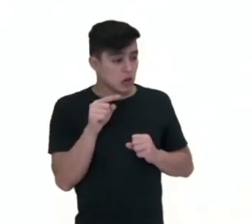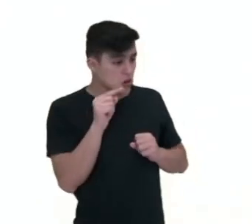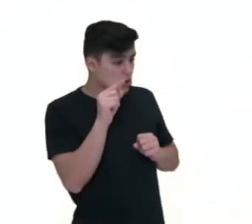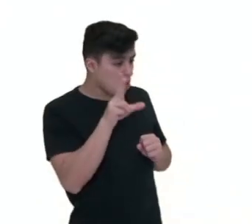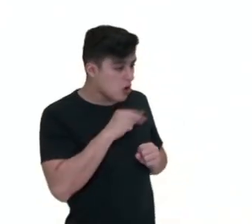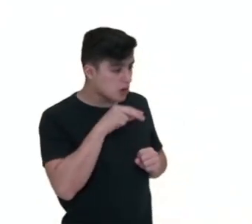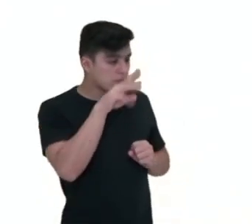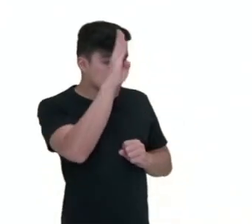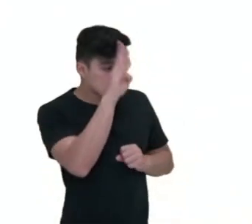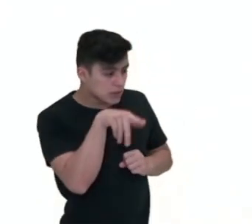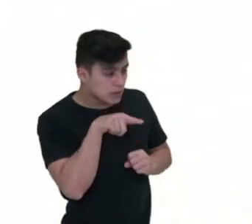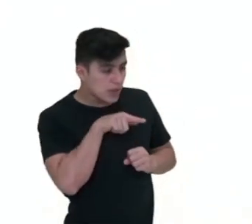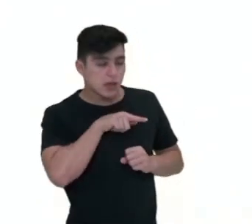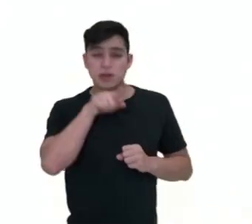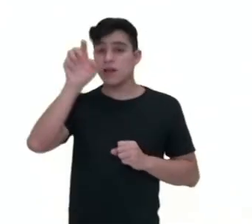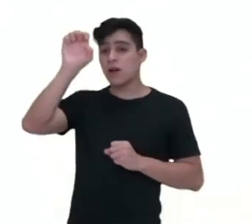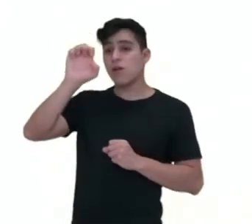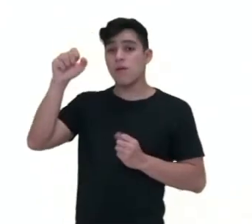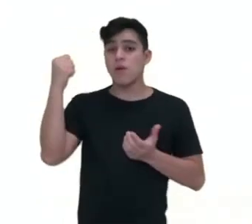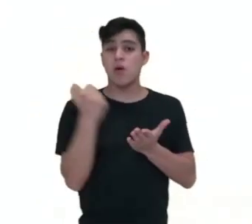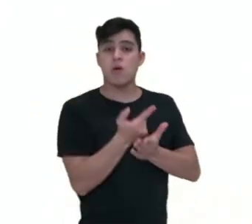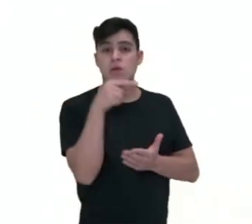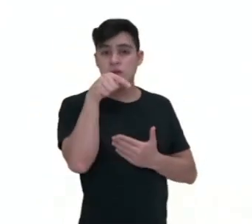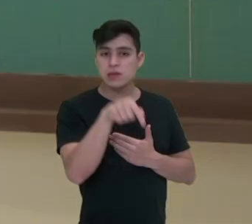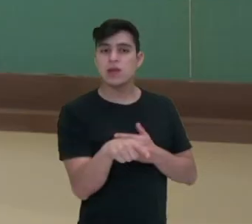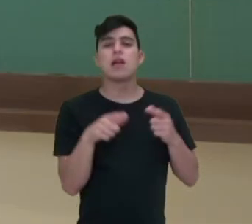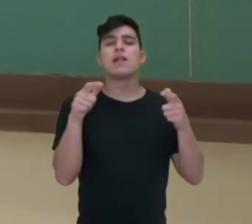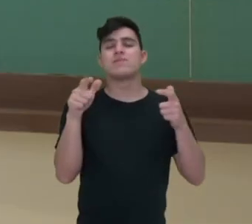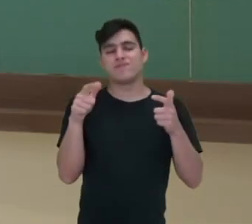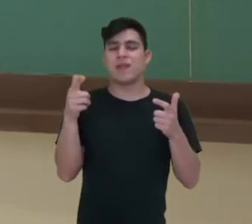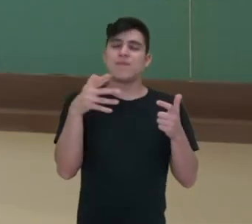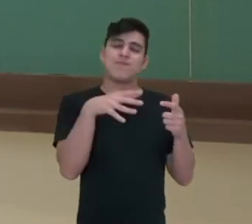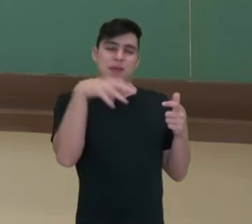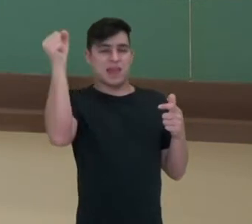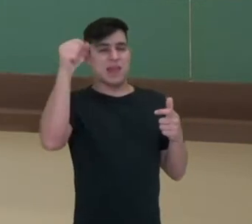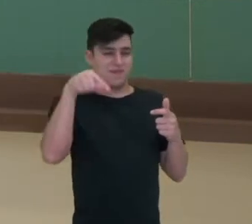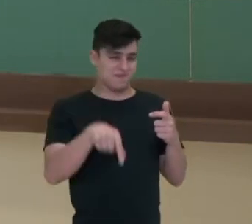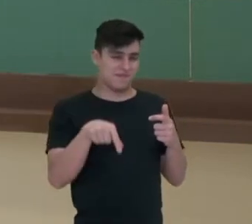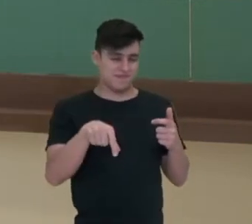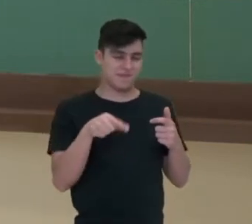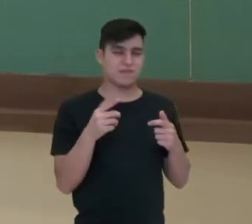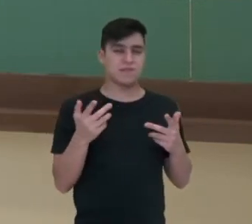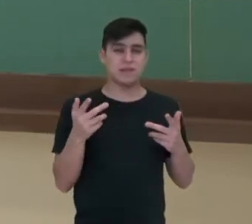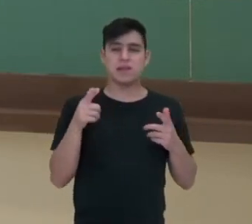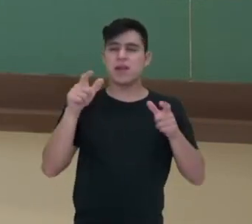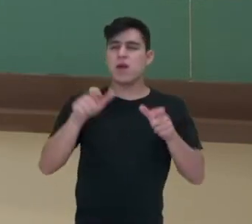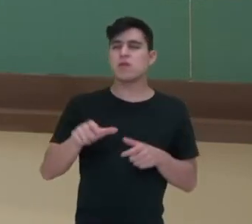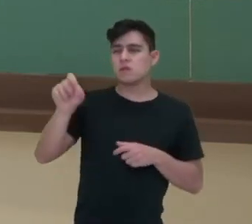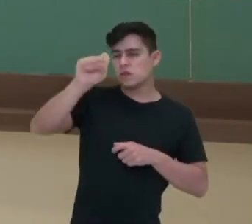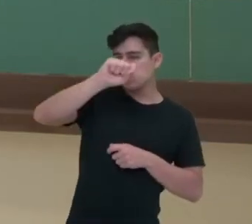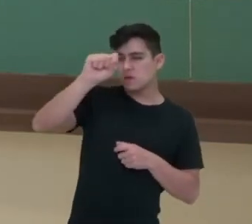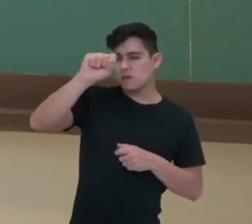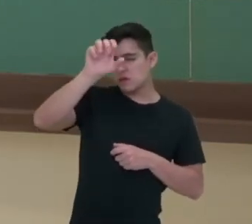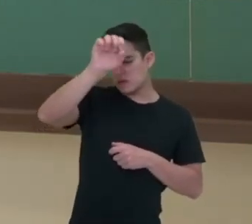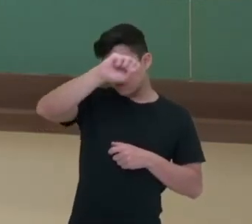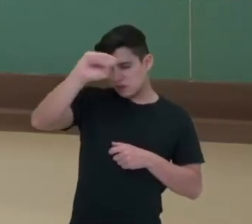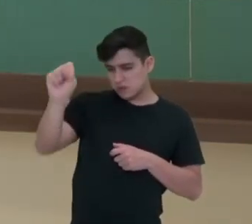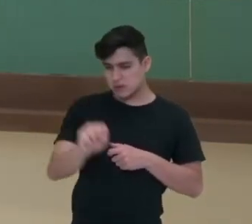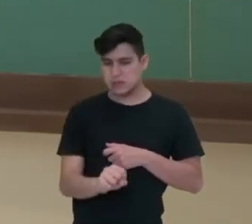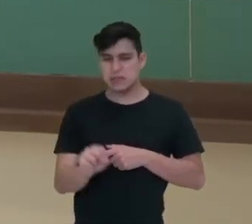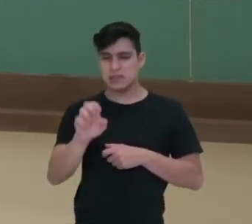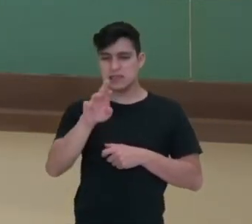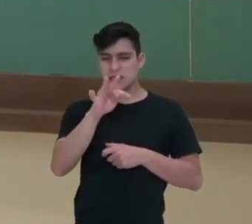requisitados. Então, e estavam presentes aonde? No sertão, e atraíram os europeus, que consideravam elas como as